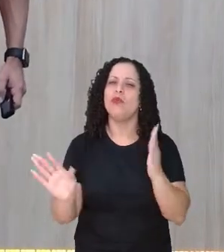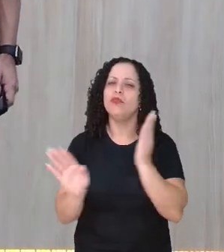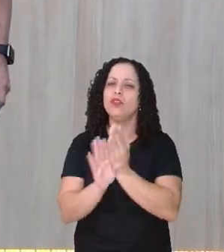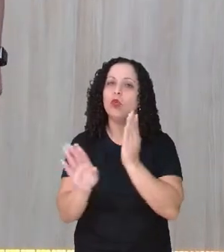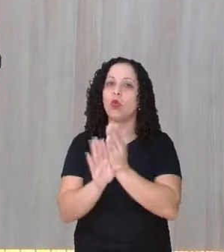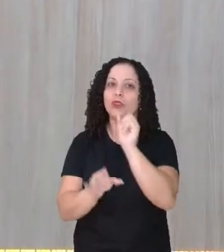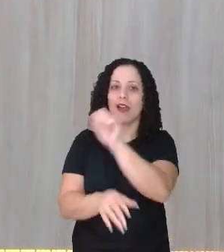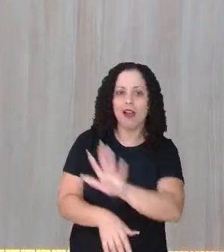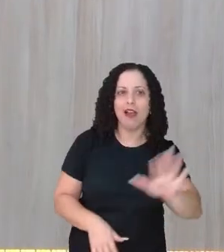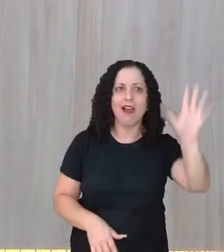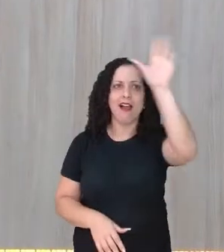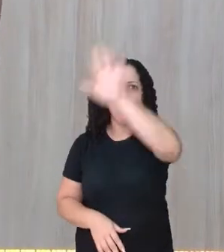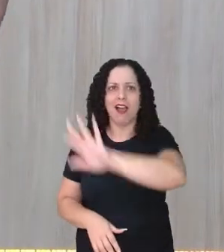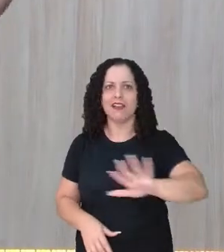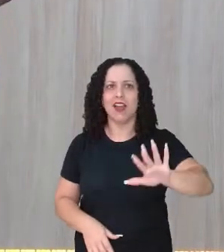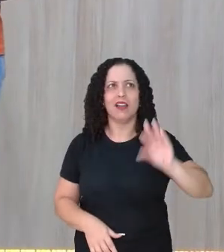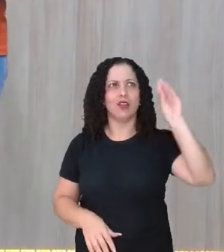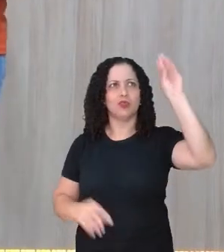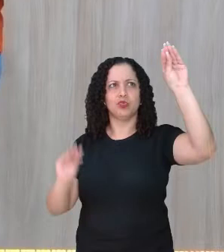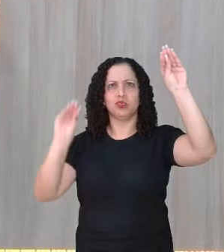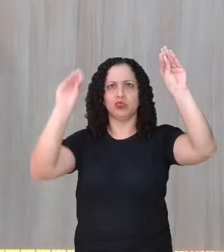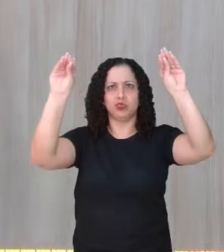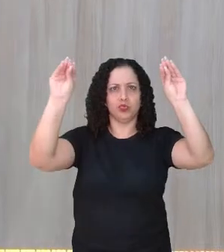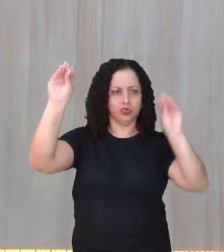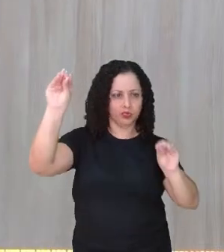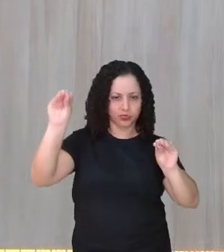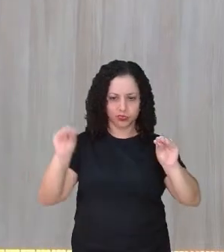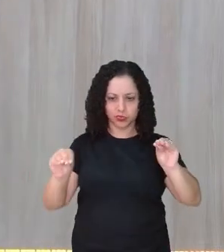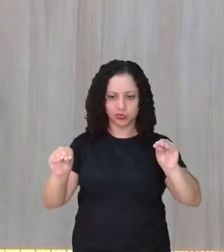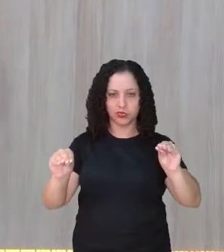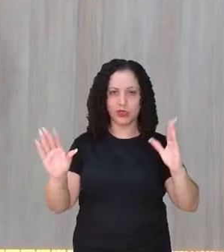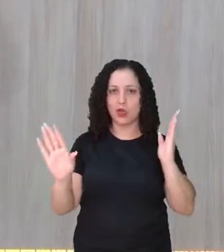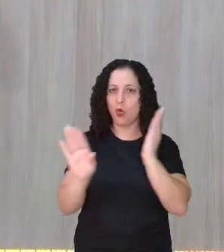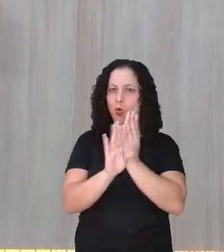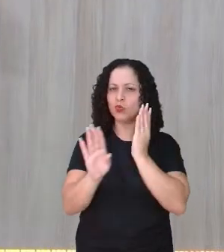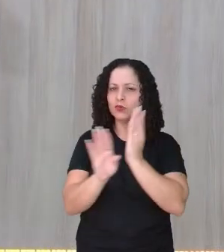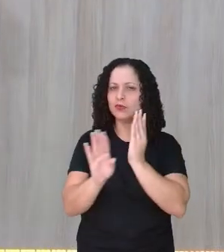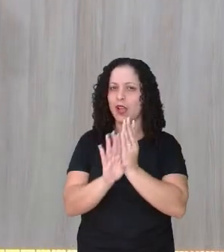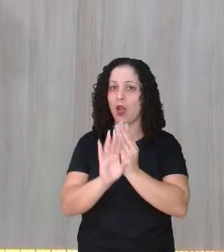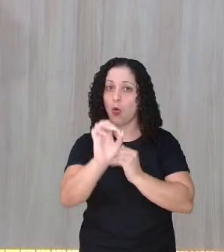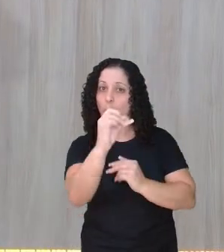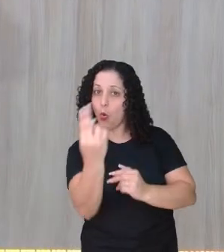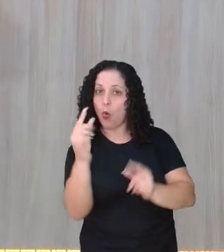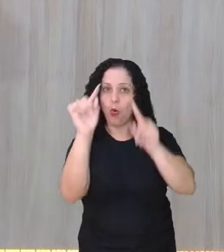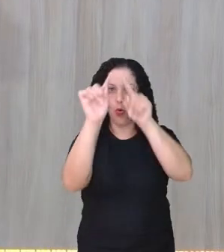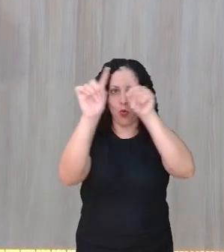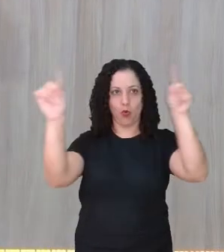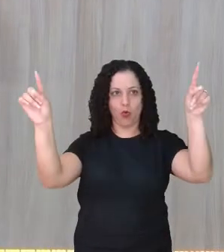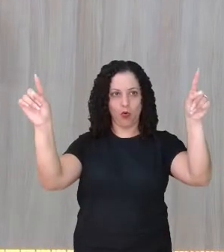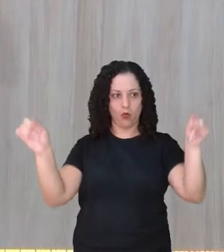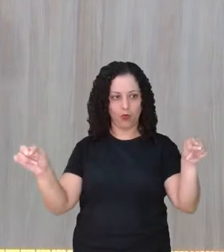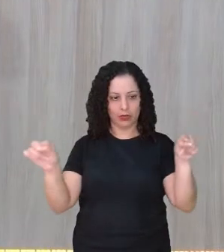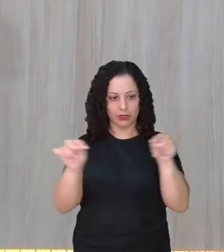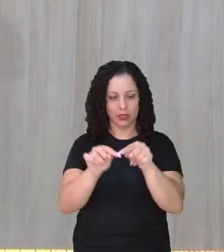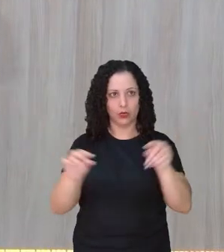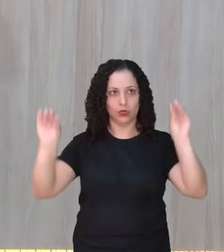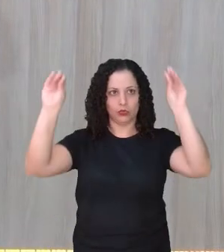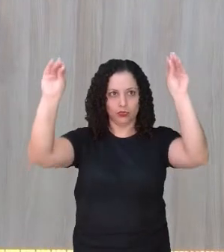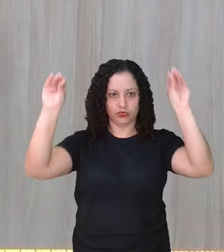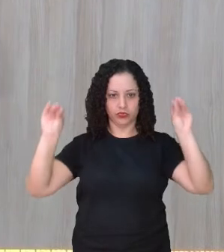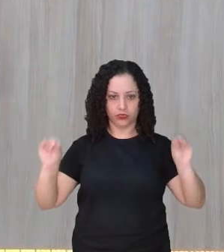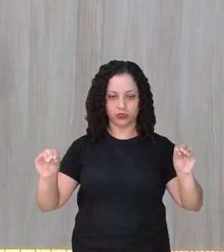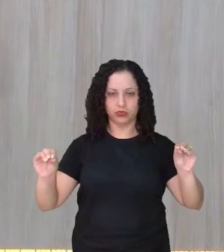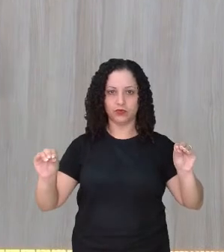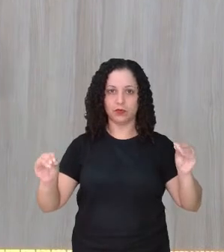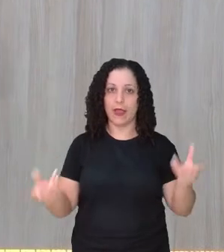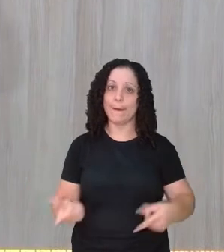área de um quadrado? Para você encontrar a área de um quadrado ou a área de um retângulo, basta você multiplicar a base pela